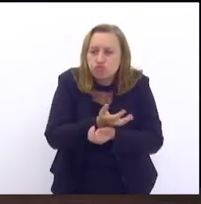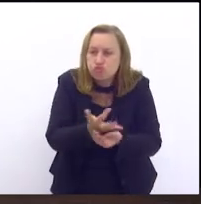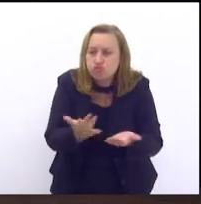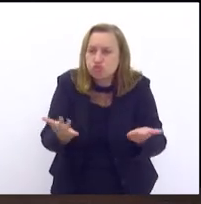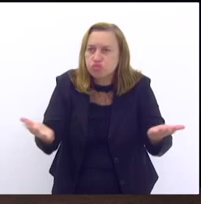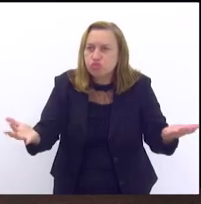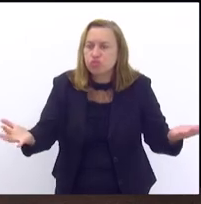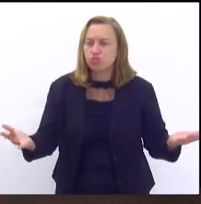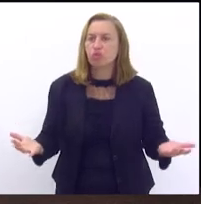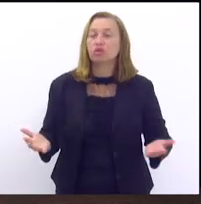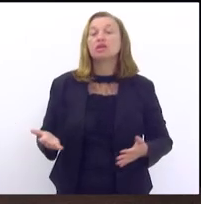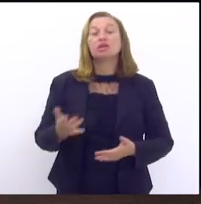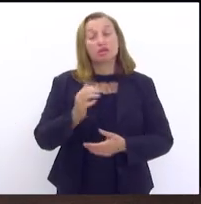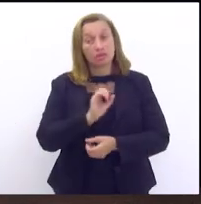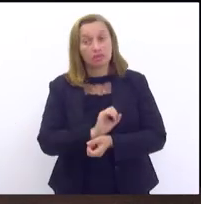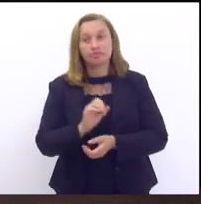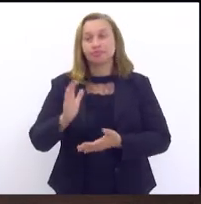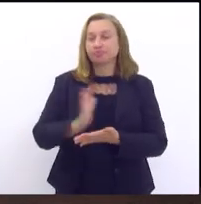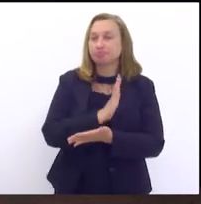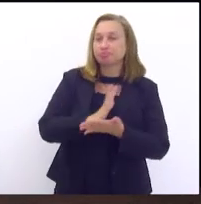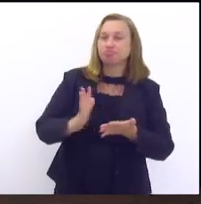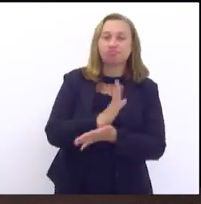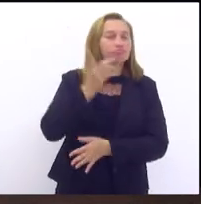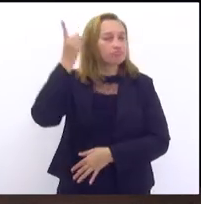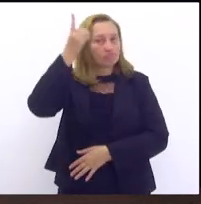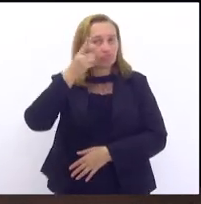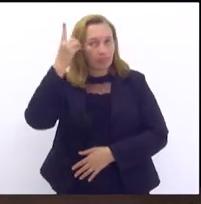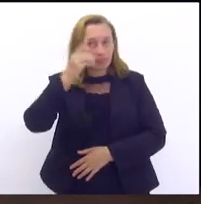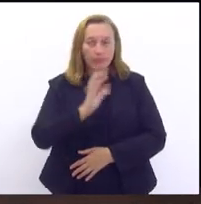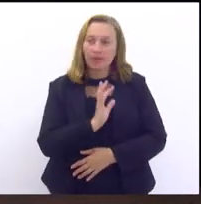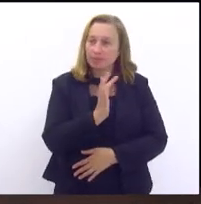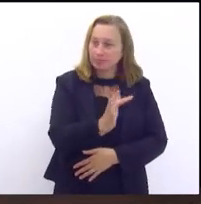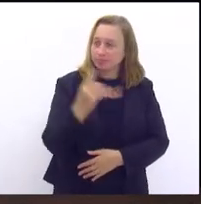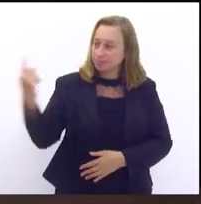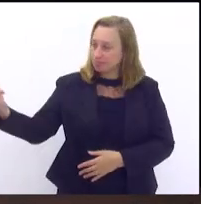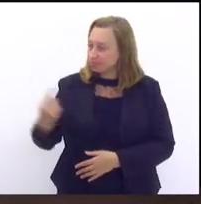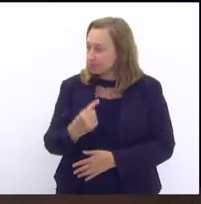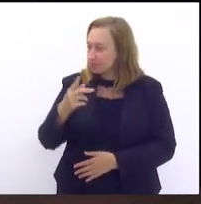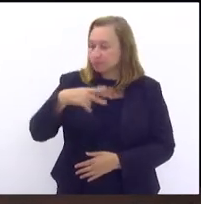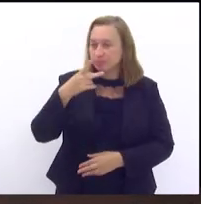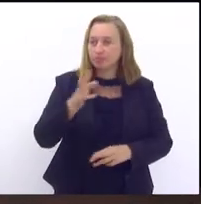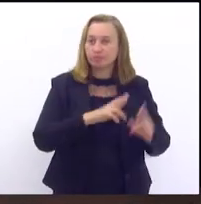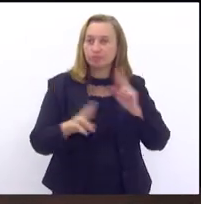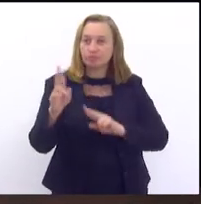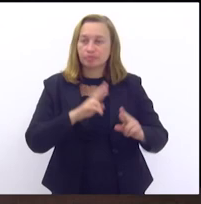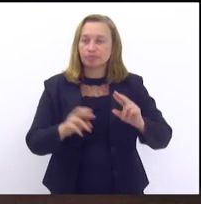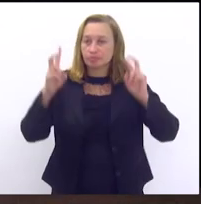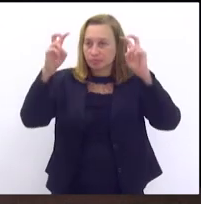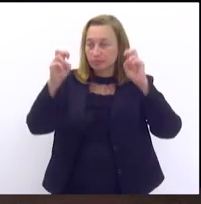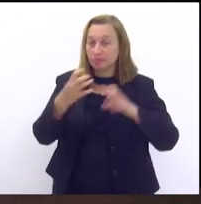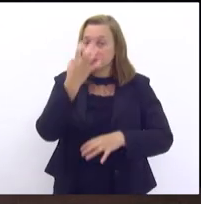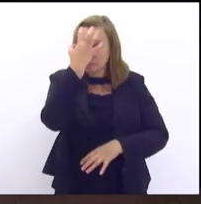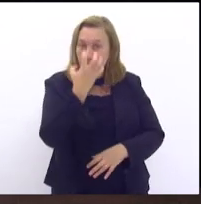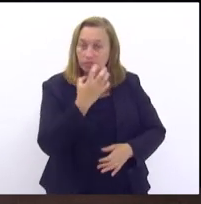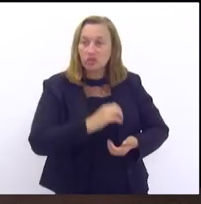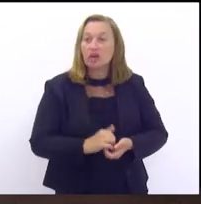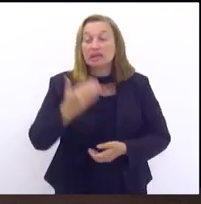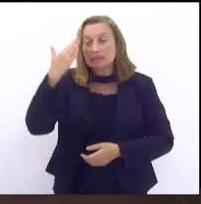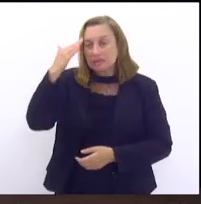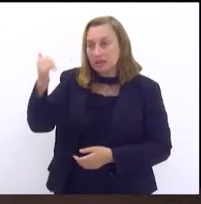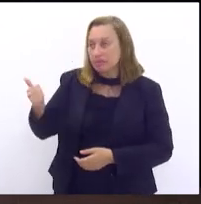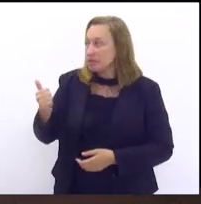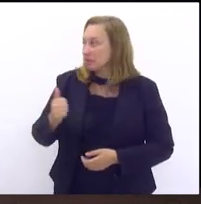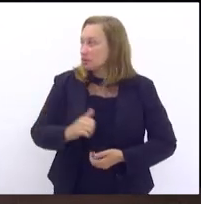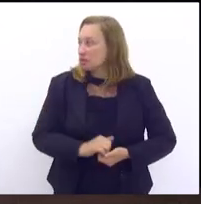também, espero que alguns deputados da Baixada também venham para essa tribuna se posicionar em relação a isso, porque é grave. Nós sabemos que